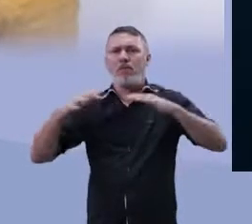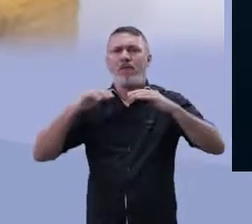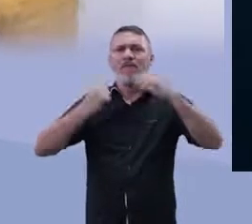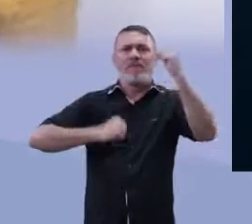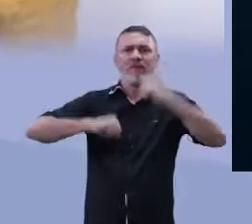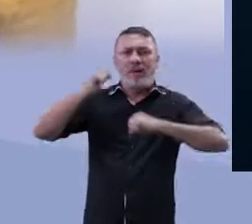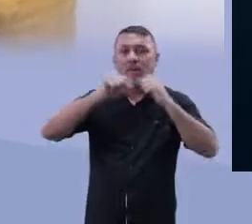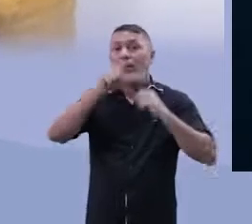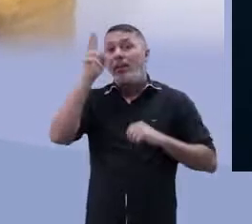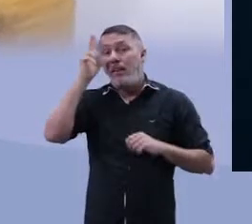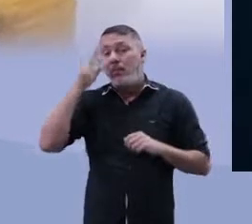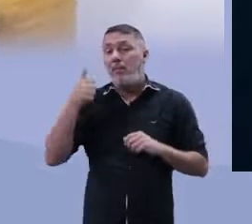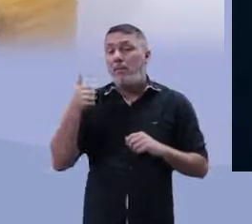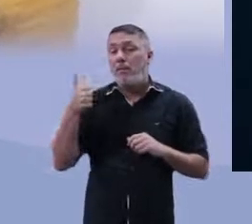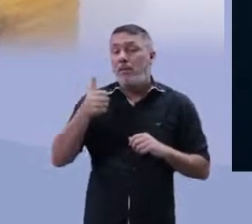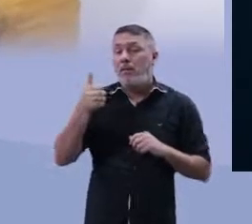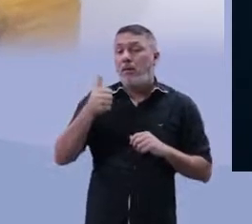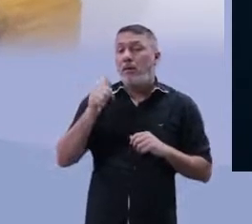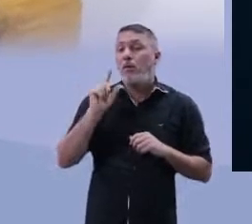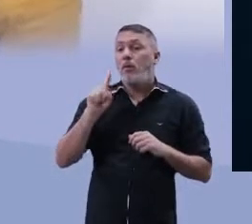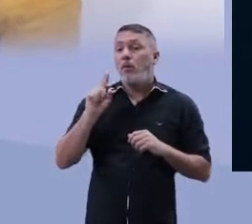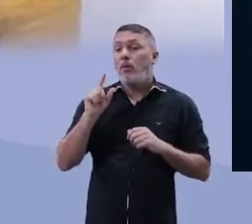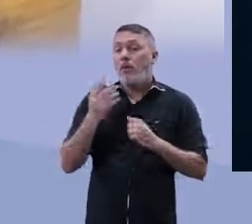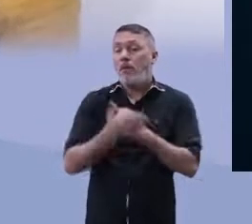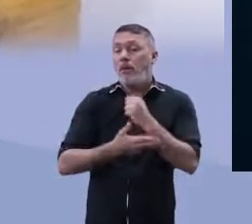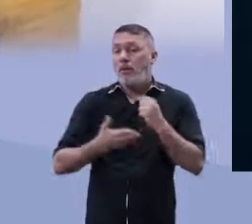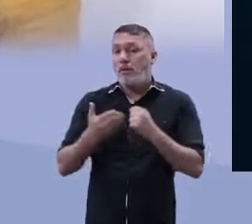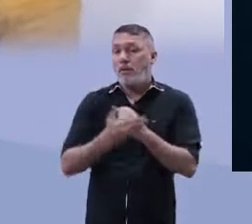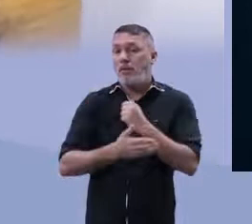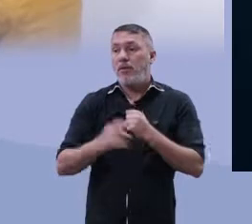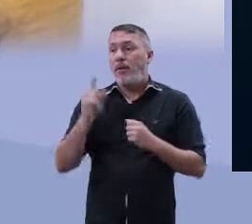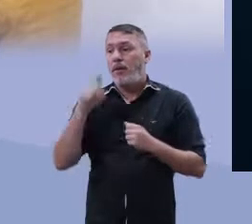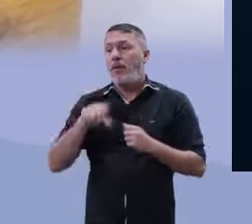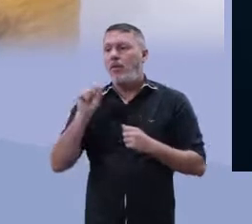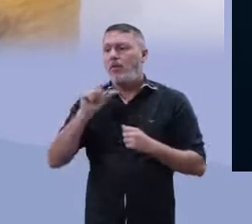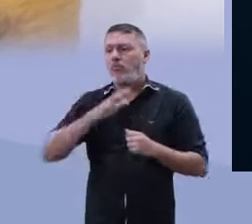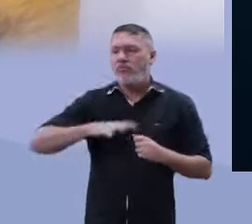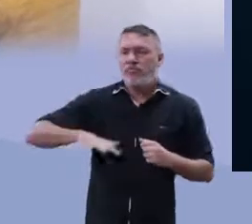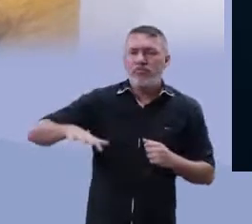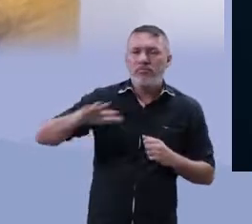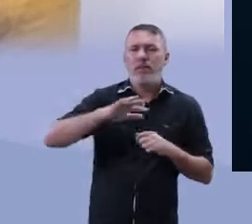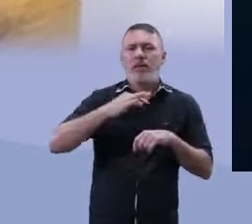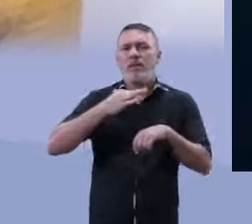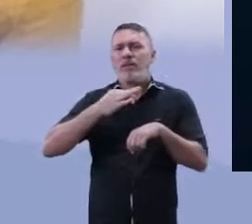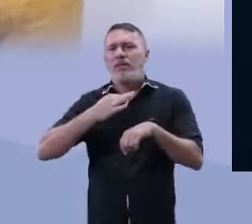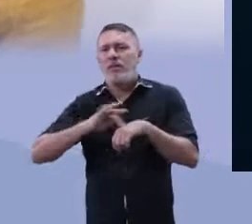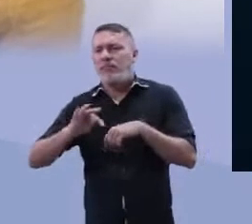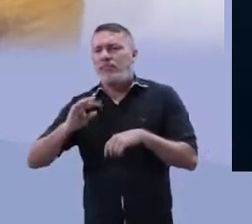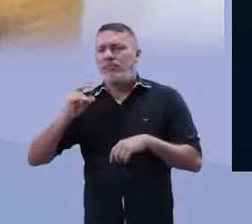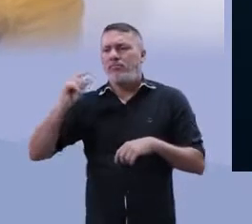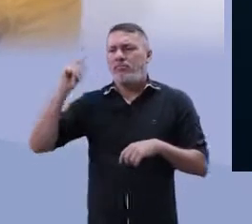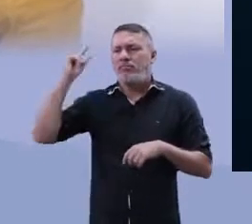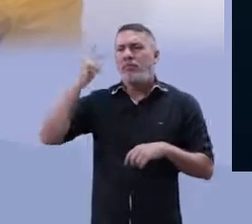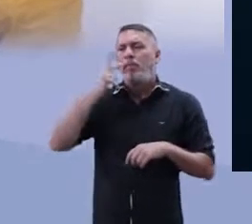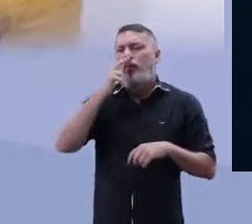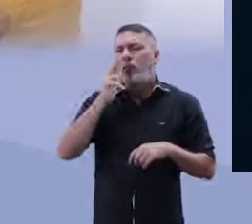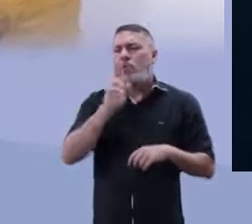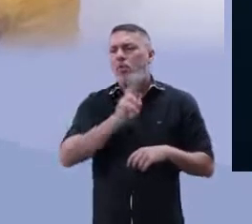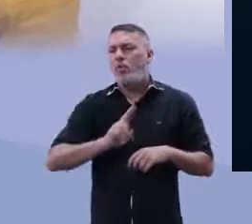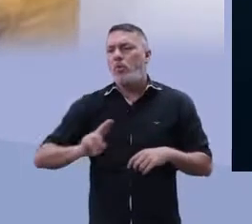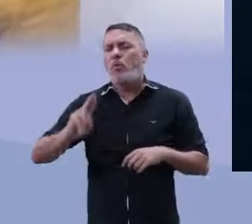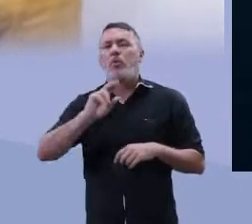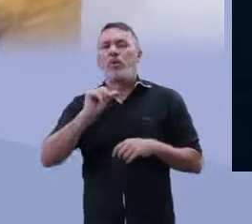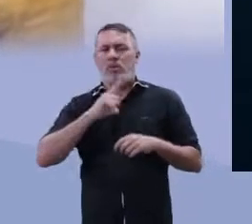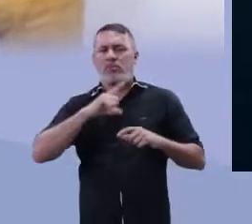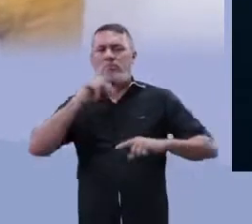lembrar que essa primeira revolução industrial ela foi baseada, num primeiro momento, em técnicas rudimentares, ainda com o uso, vamos dizer assim,